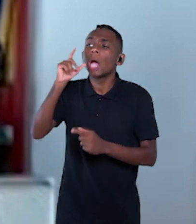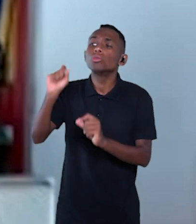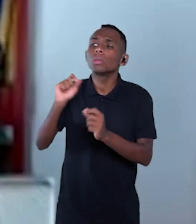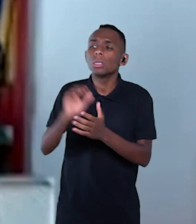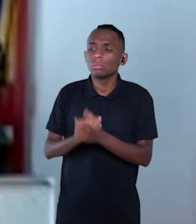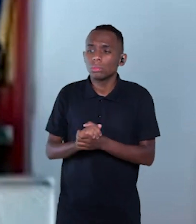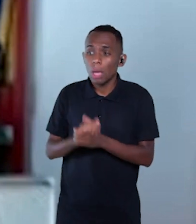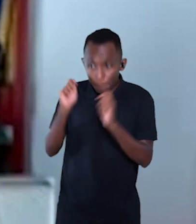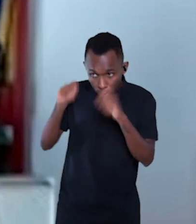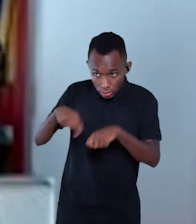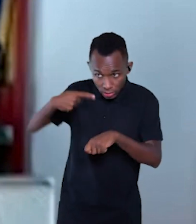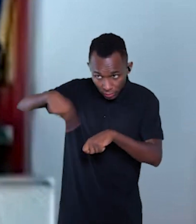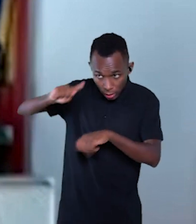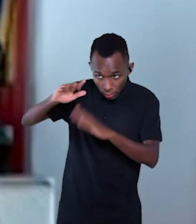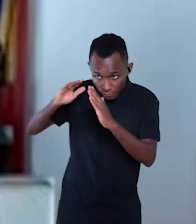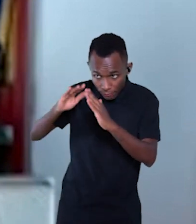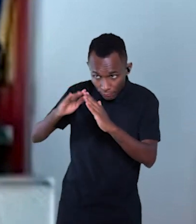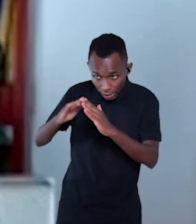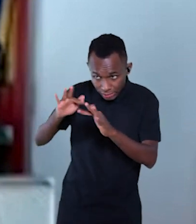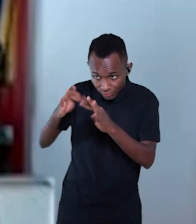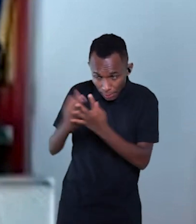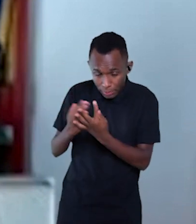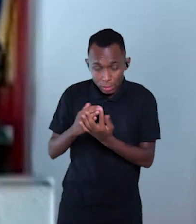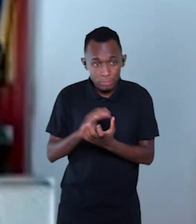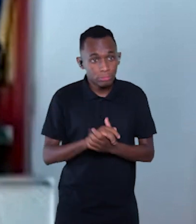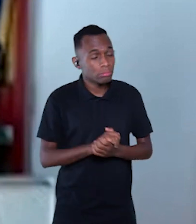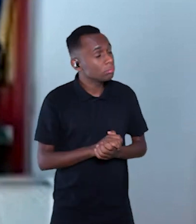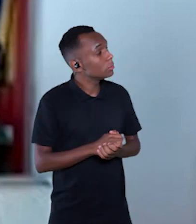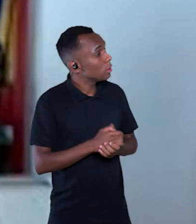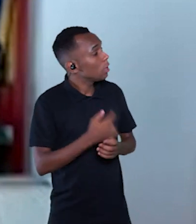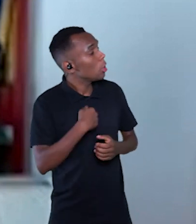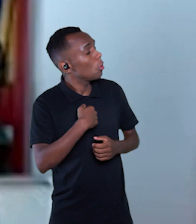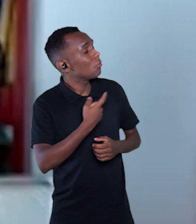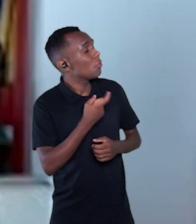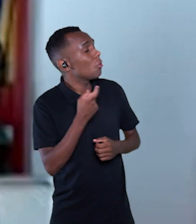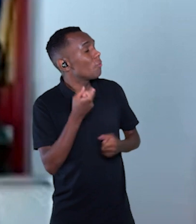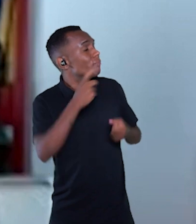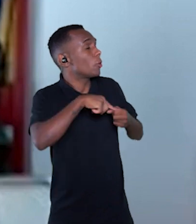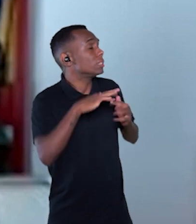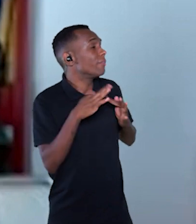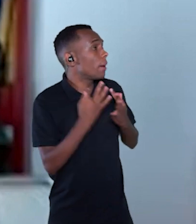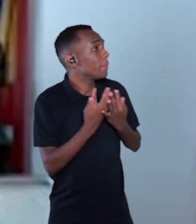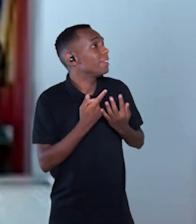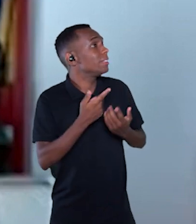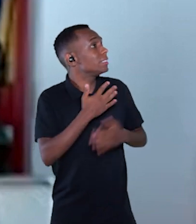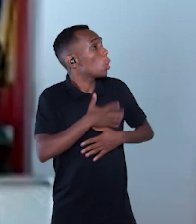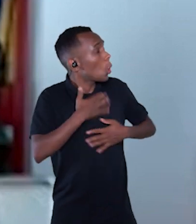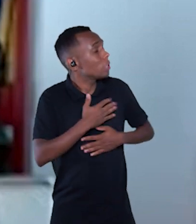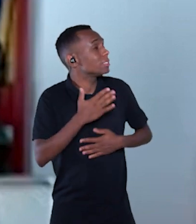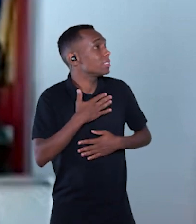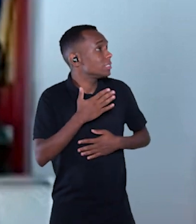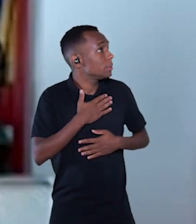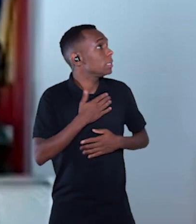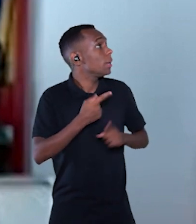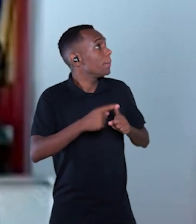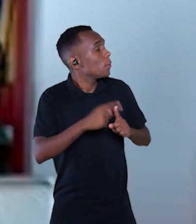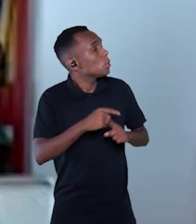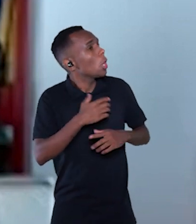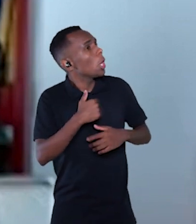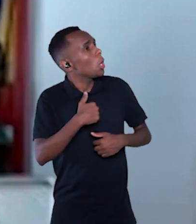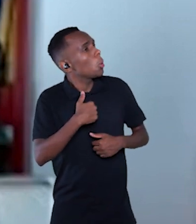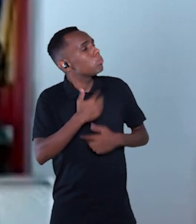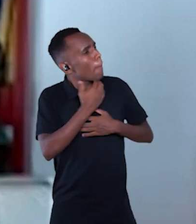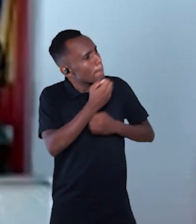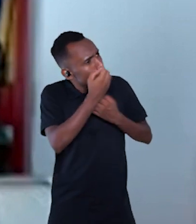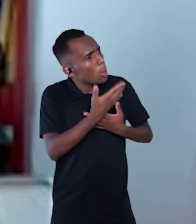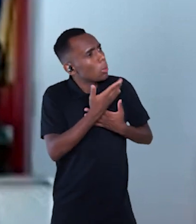O que você acha disso? Acha que é possível? Eu vou voltar, ele respondeu. Eles gostam muito de mim